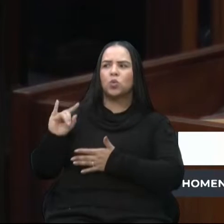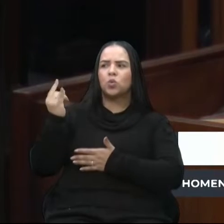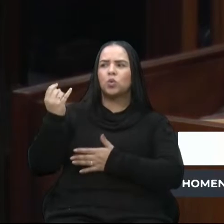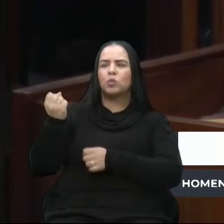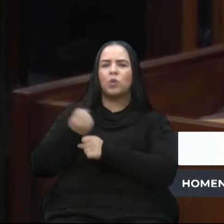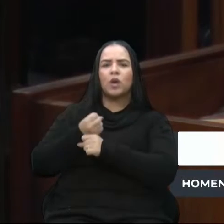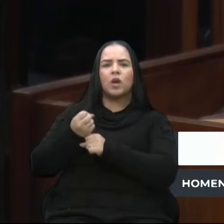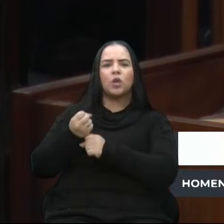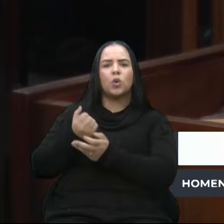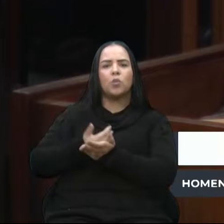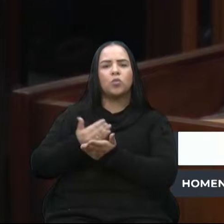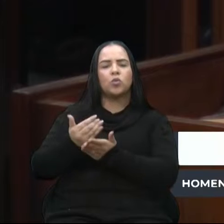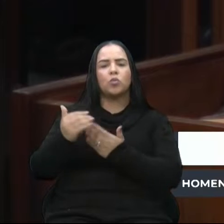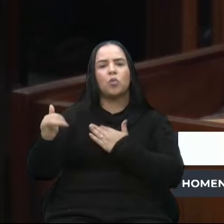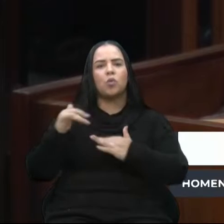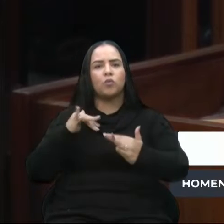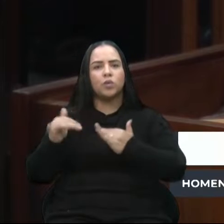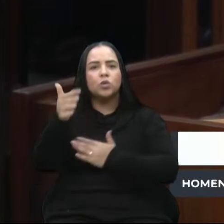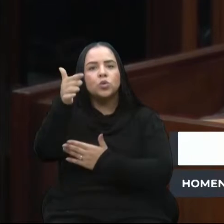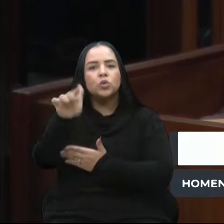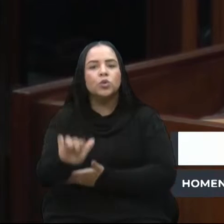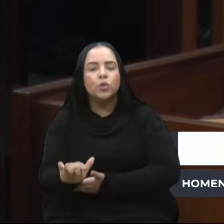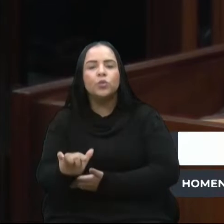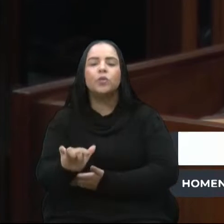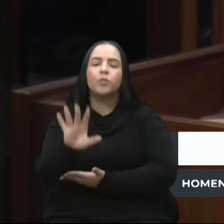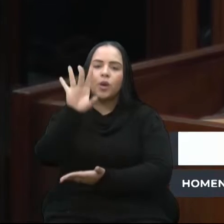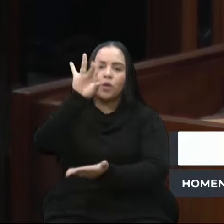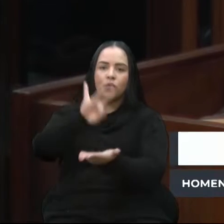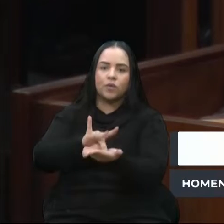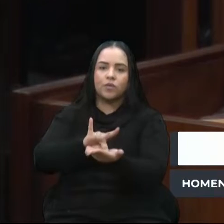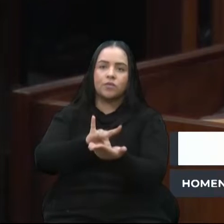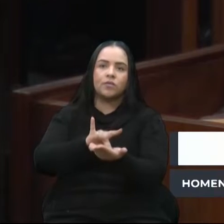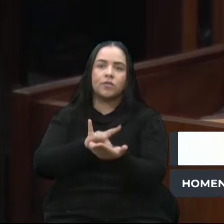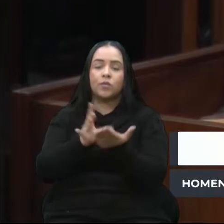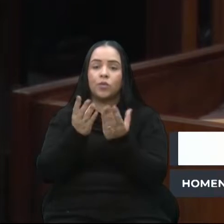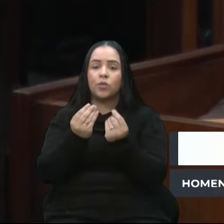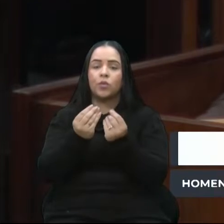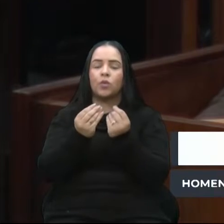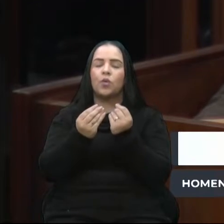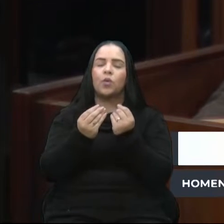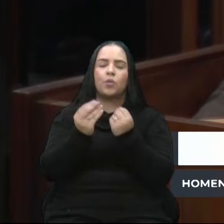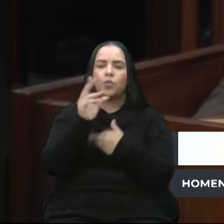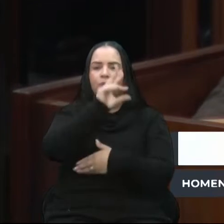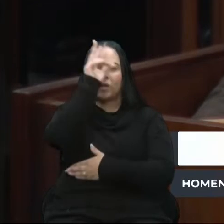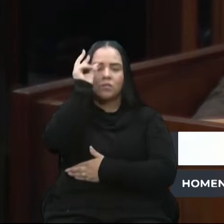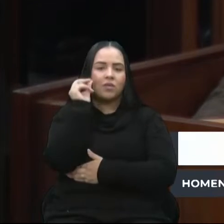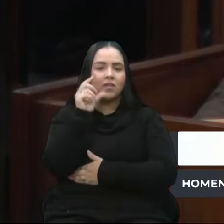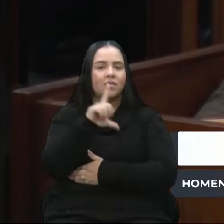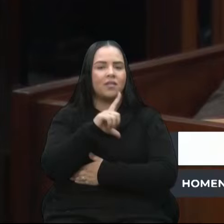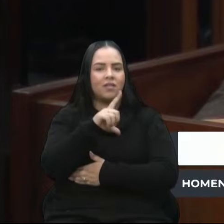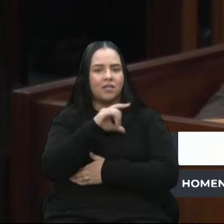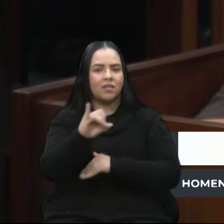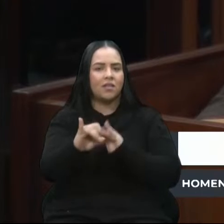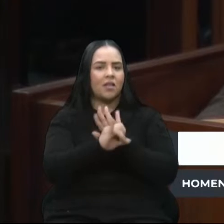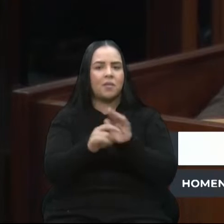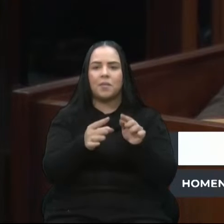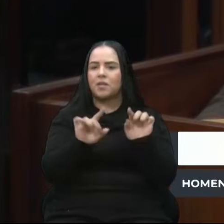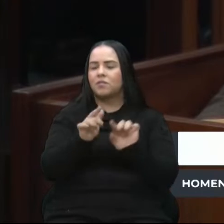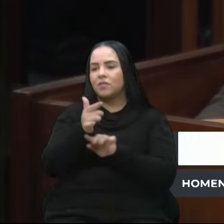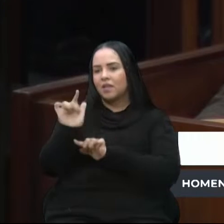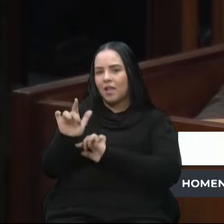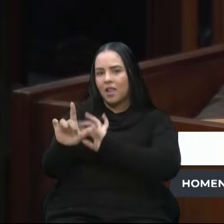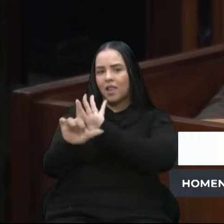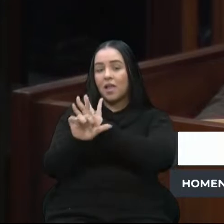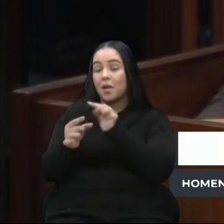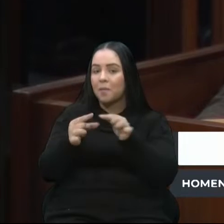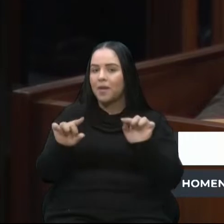um movimento de novo pela cooficialização. Em muitos municípios que têm essa identidade que ainda não têm a lei, mas estão também